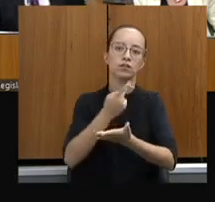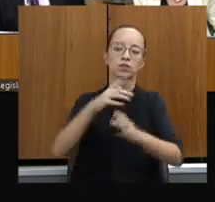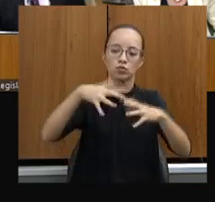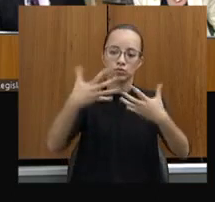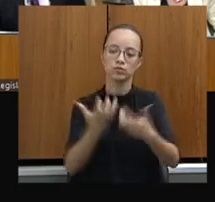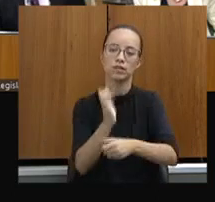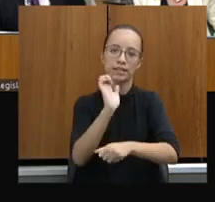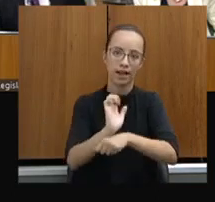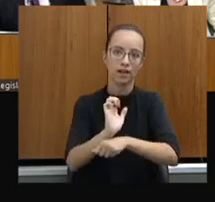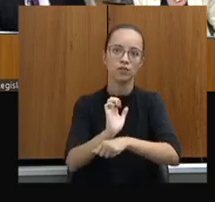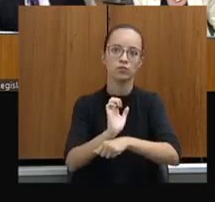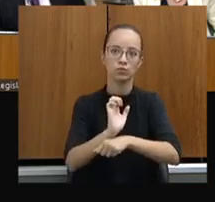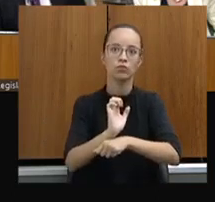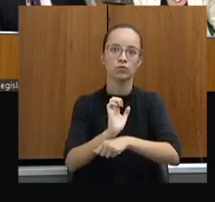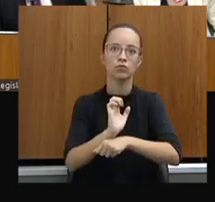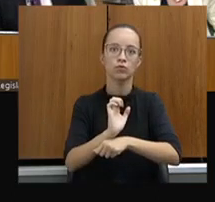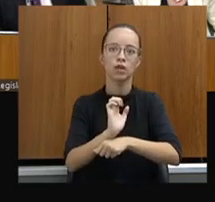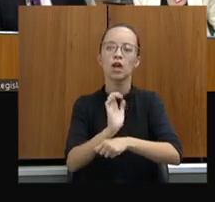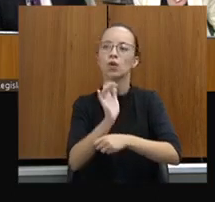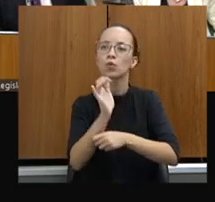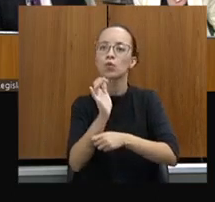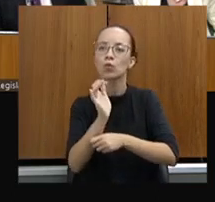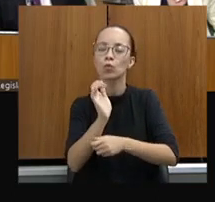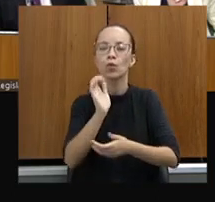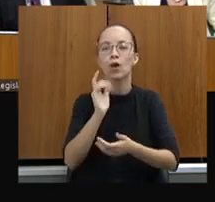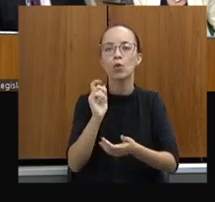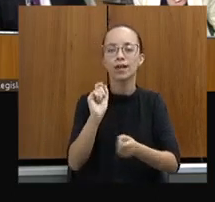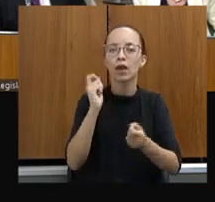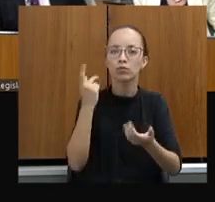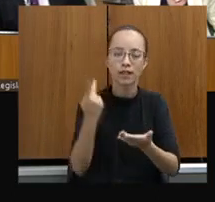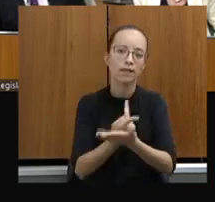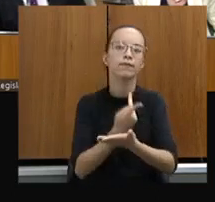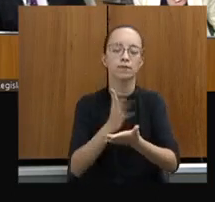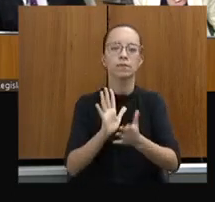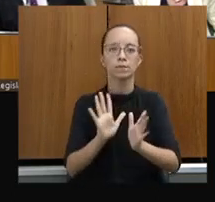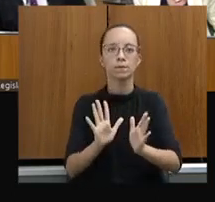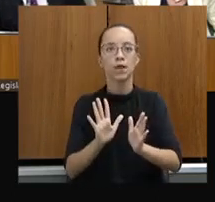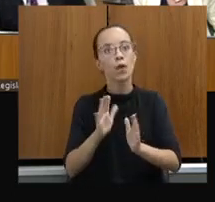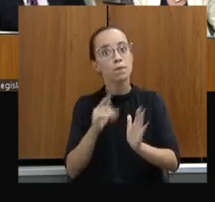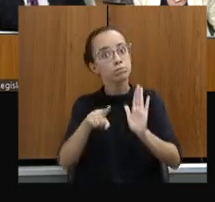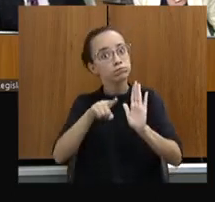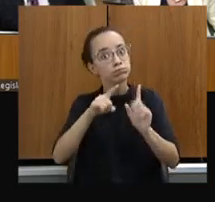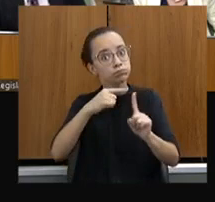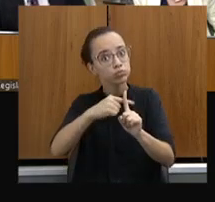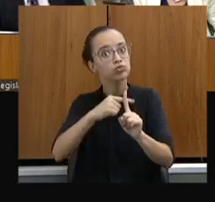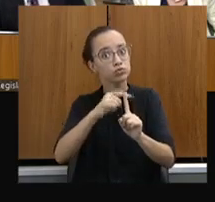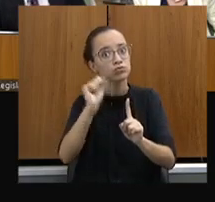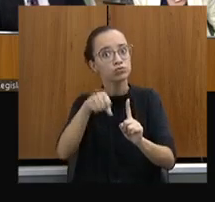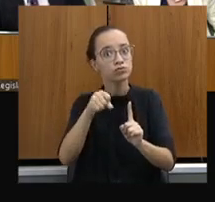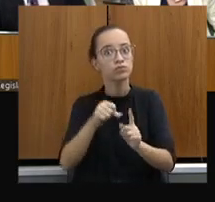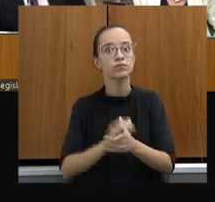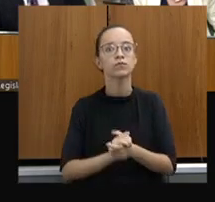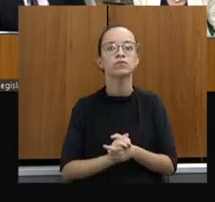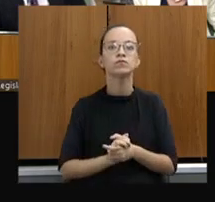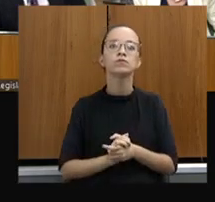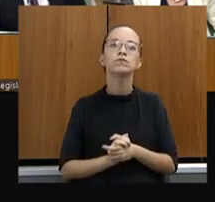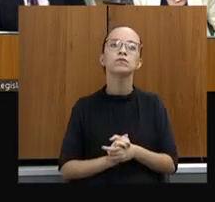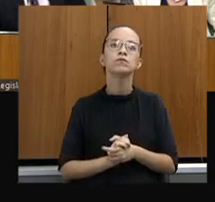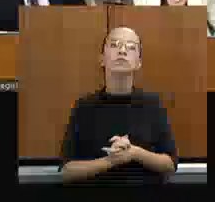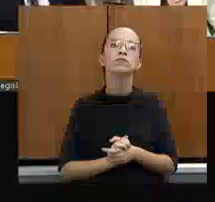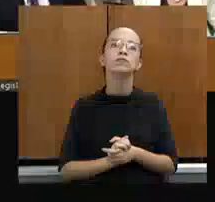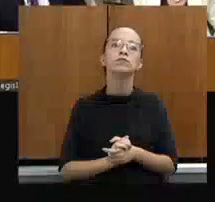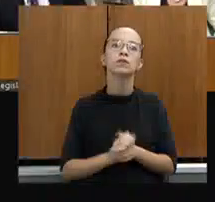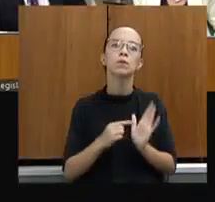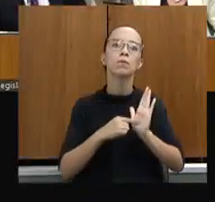estado com relação às imposições ali existentes estão e são fatores extremamente positivo próximo por favor aqui a gente